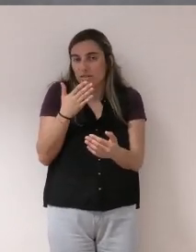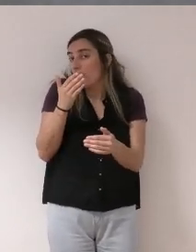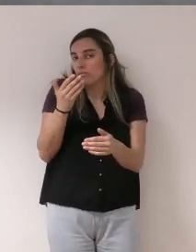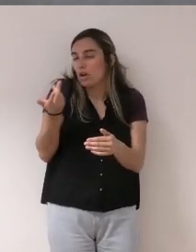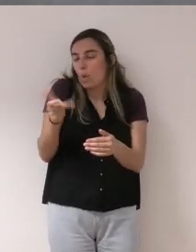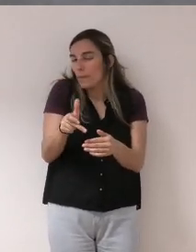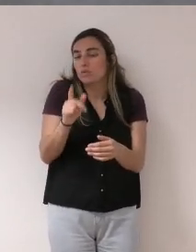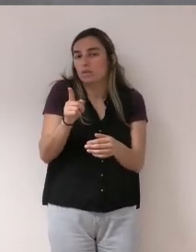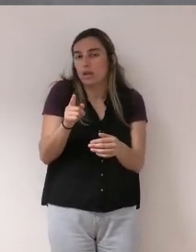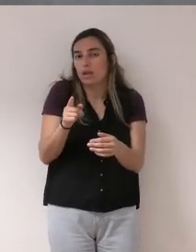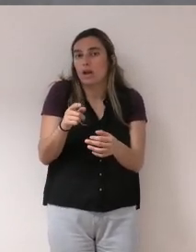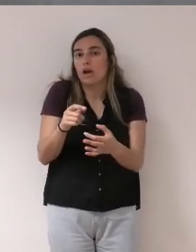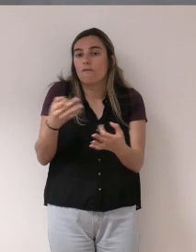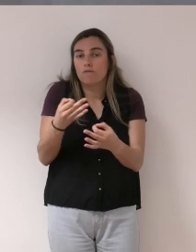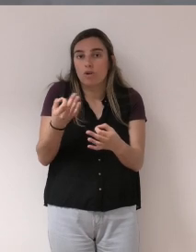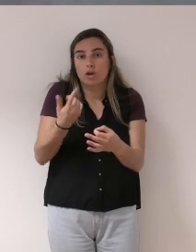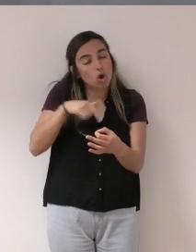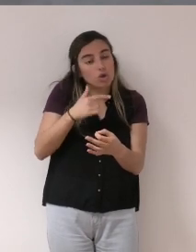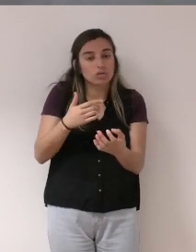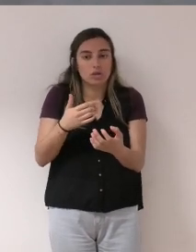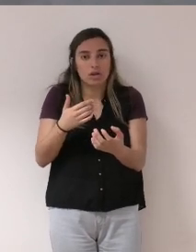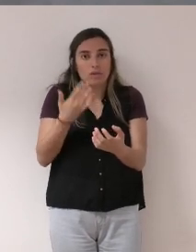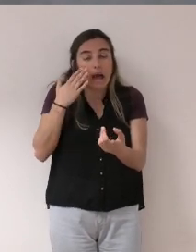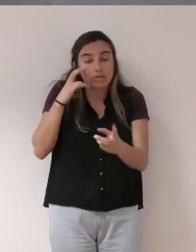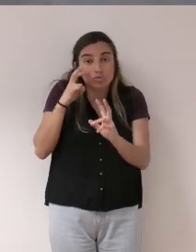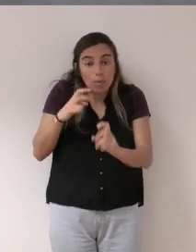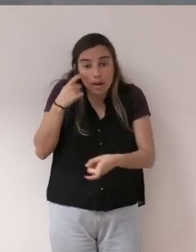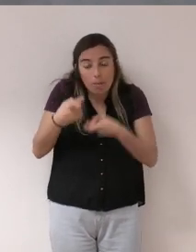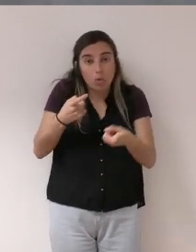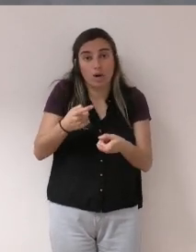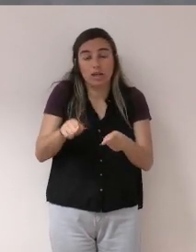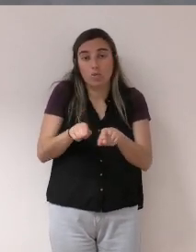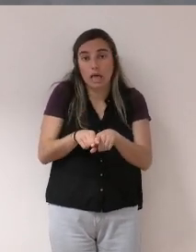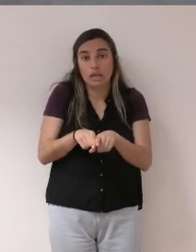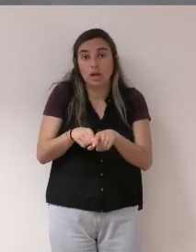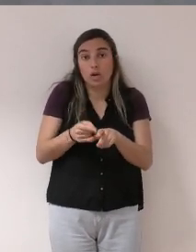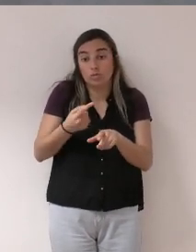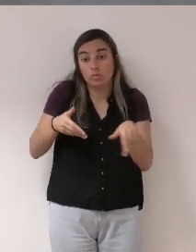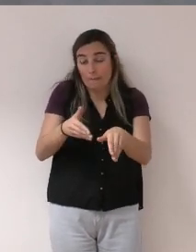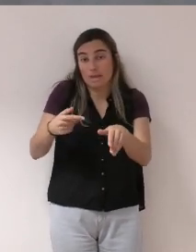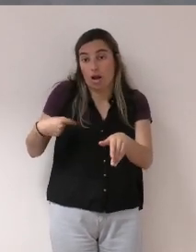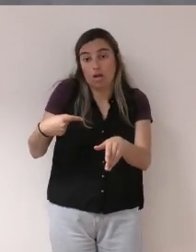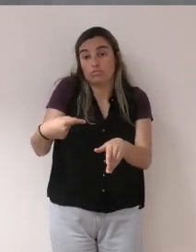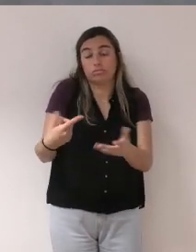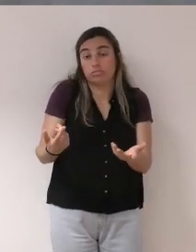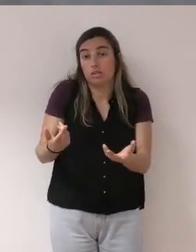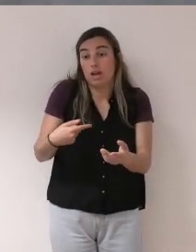parece-me, avançar no escuro, tateando aquilo que está... Aquilo que é o nosso caminho, que nós não